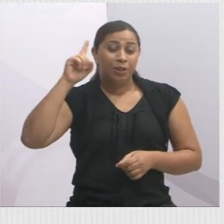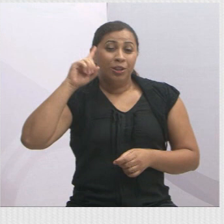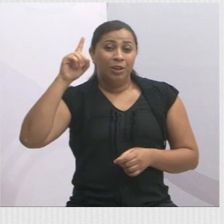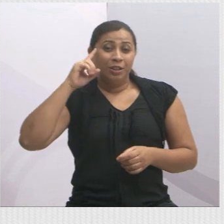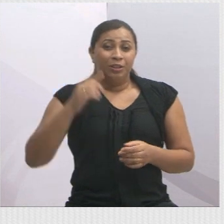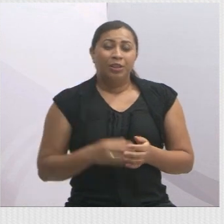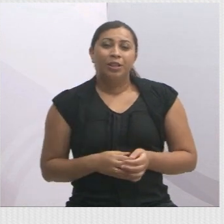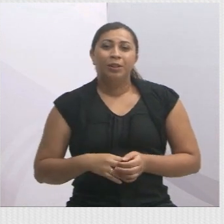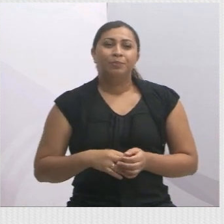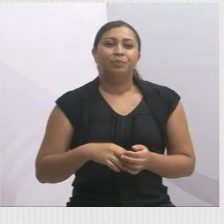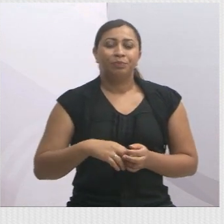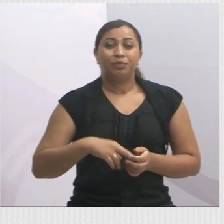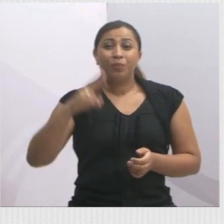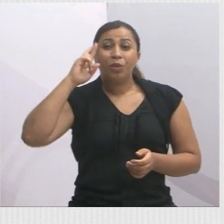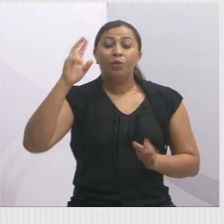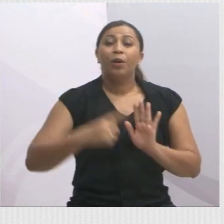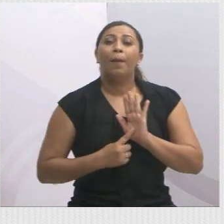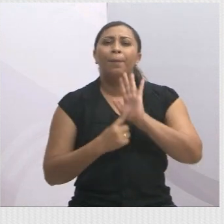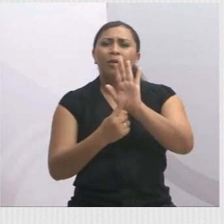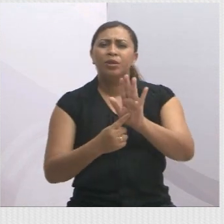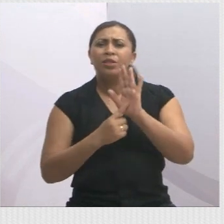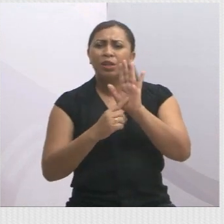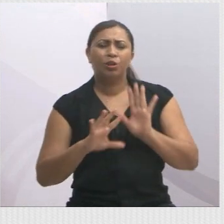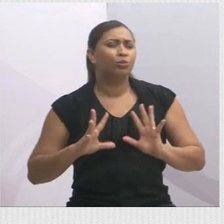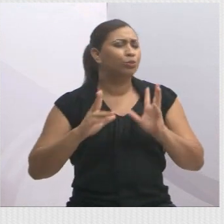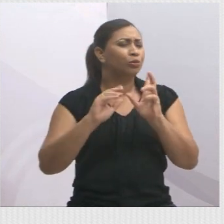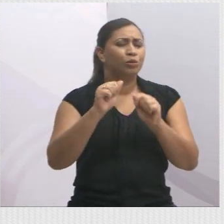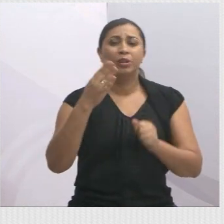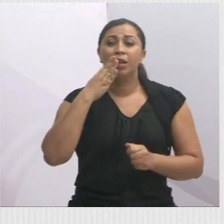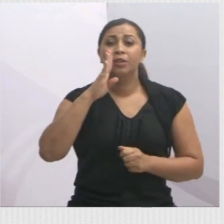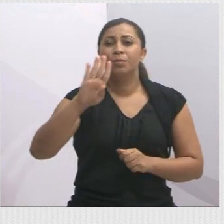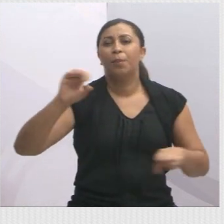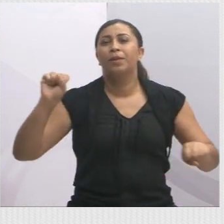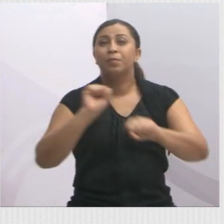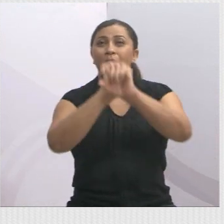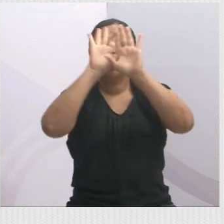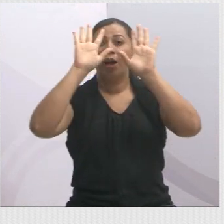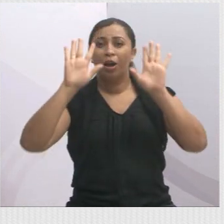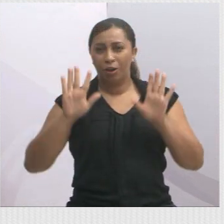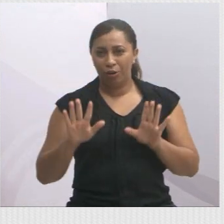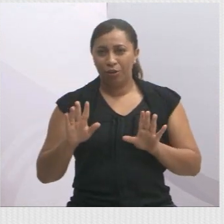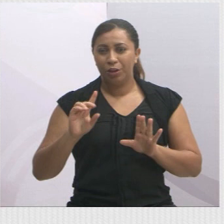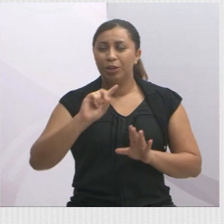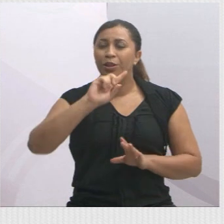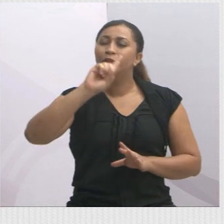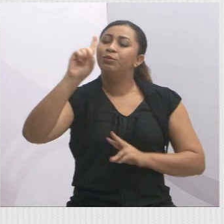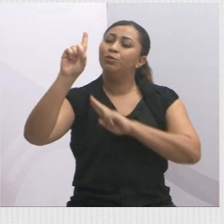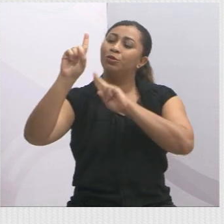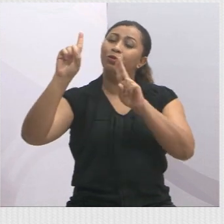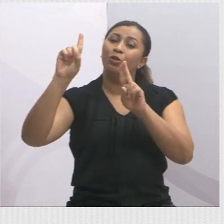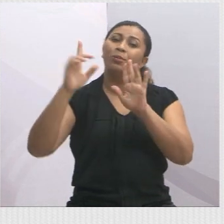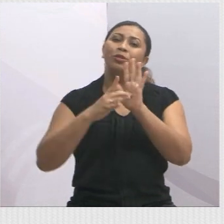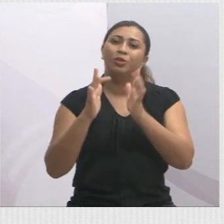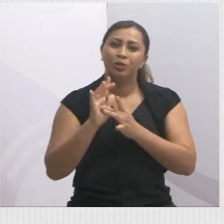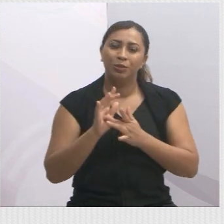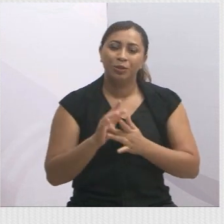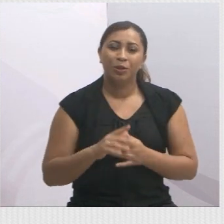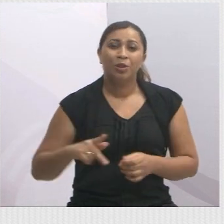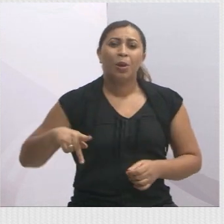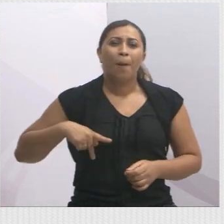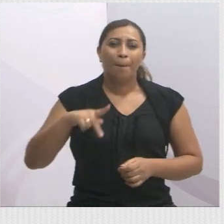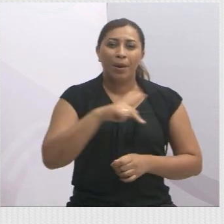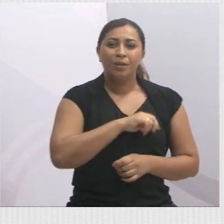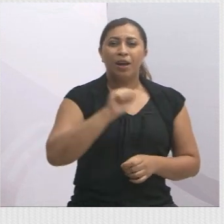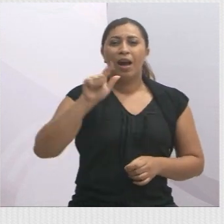o Senhor confirmando todas as suas promessas para a glória do seu santo nome. O pastor Alvino presidiu a